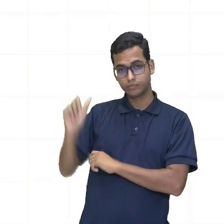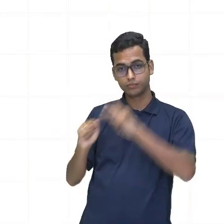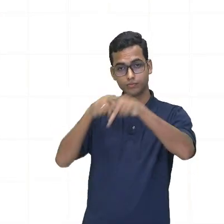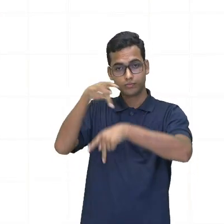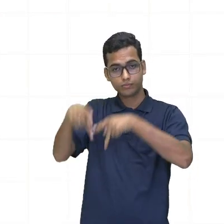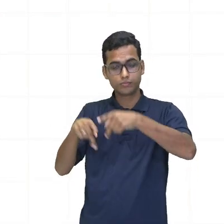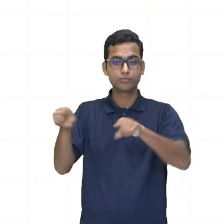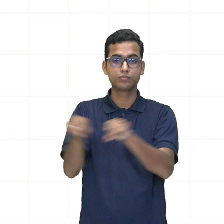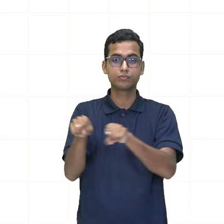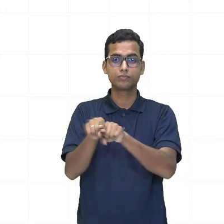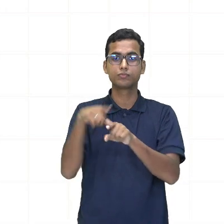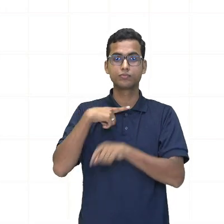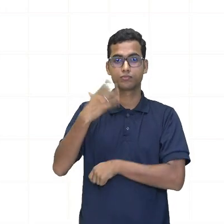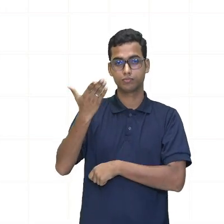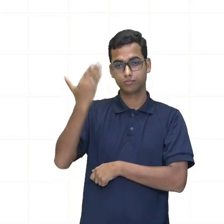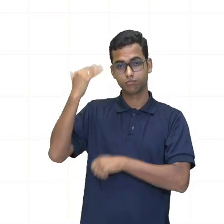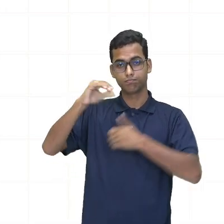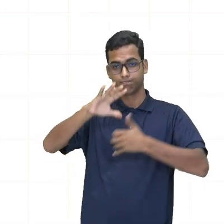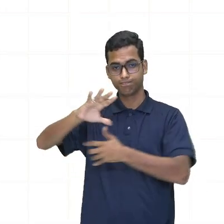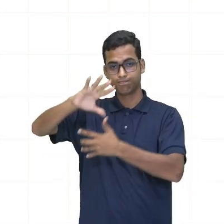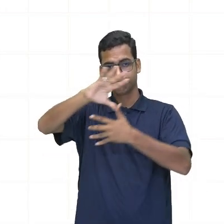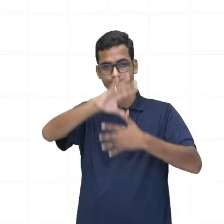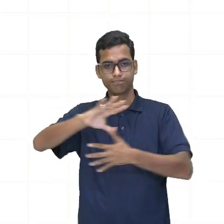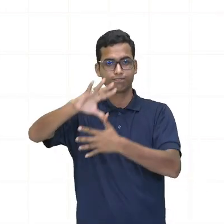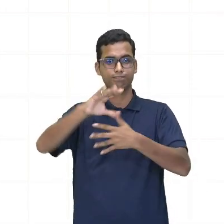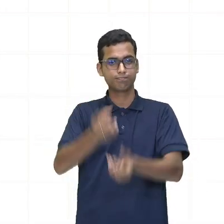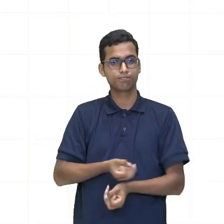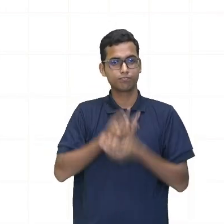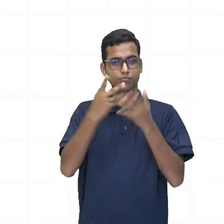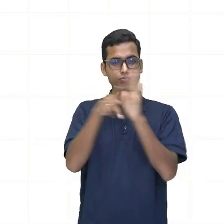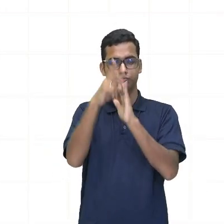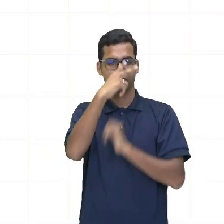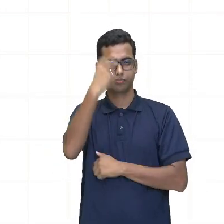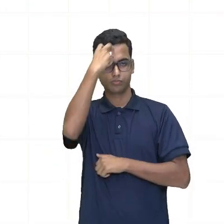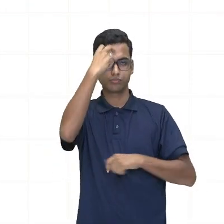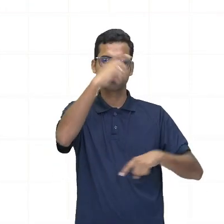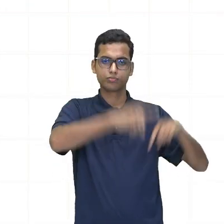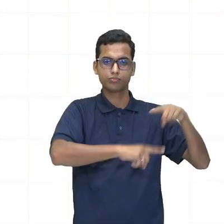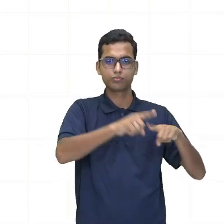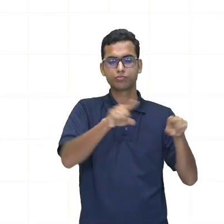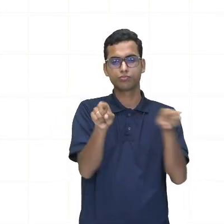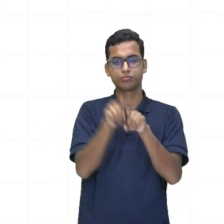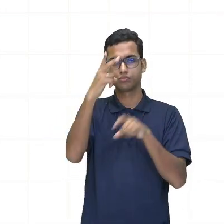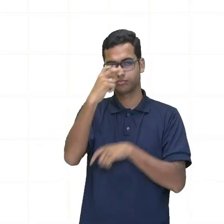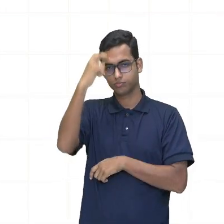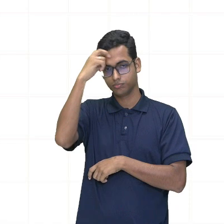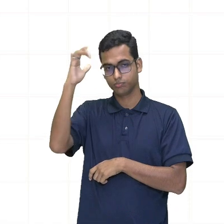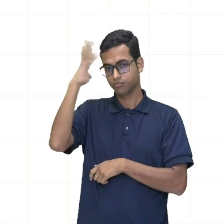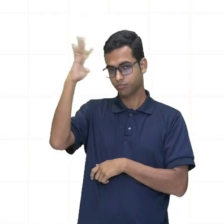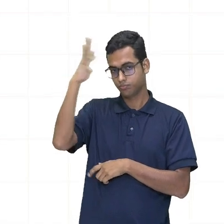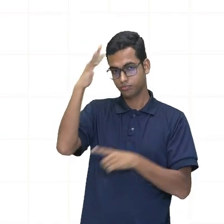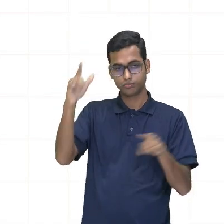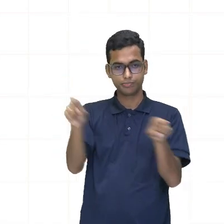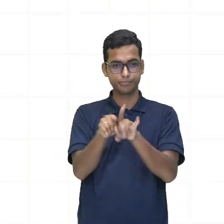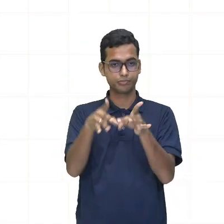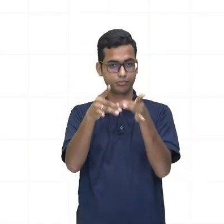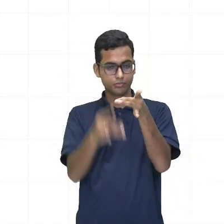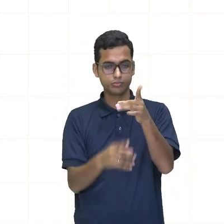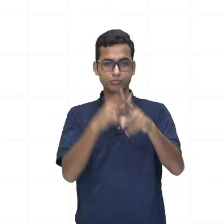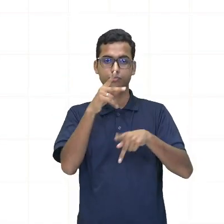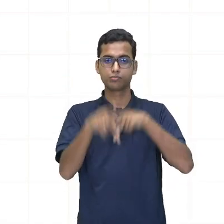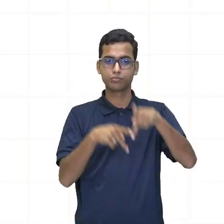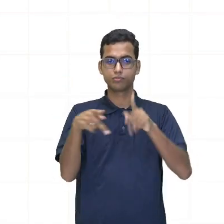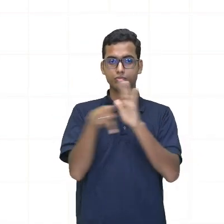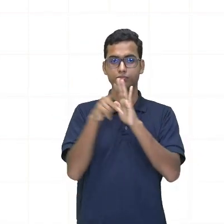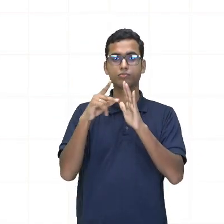povos africanos e pré-colombianos expressos na cultura material e imaterial, com detalhamento, cultura